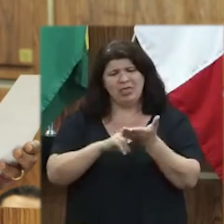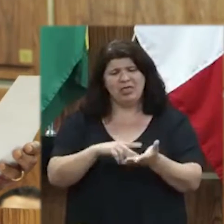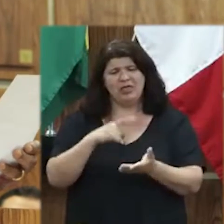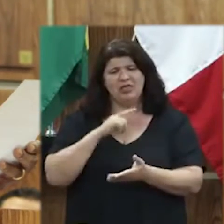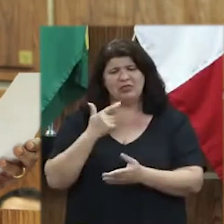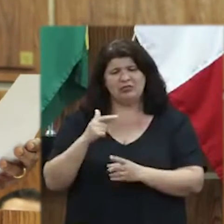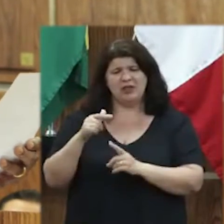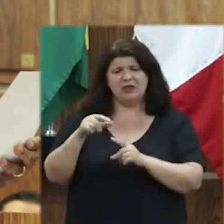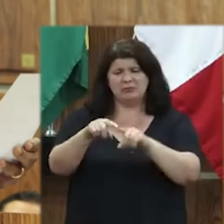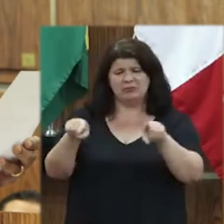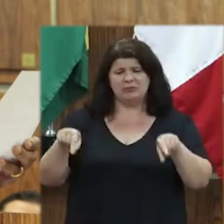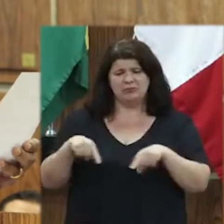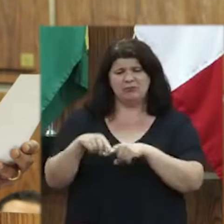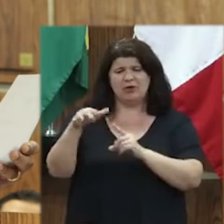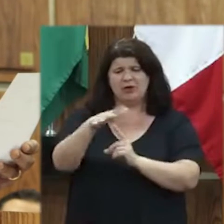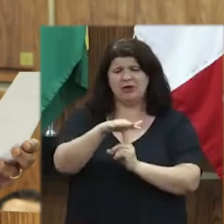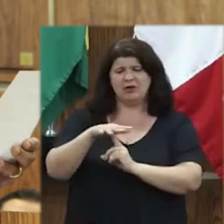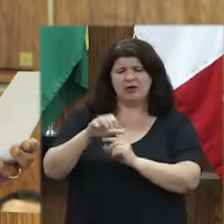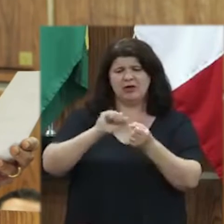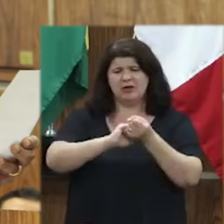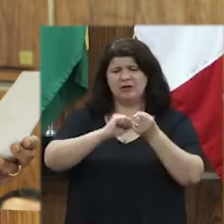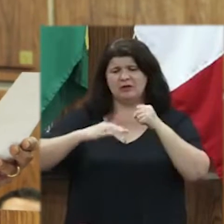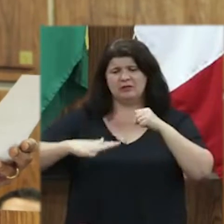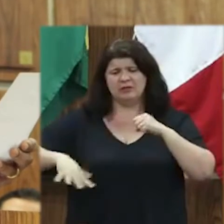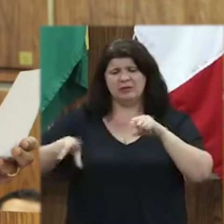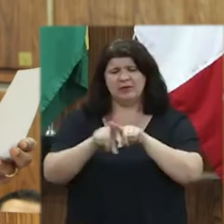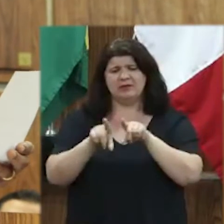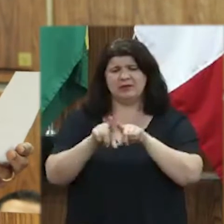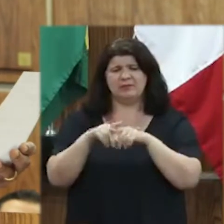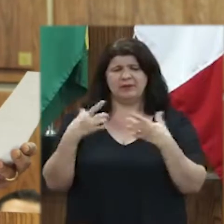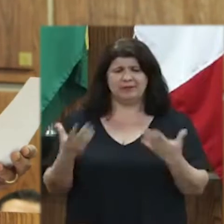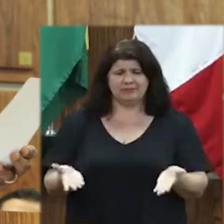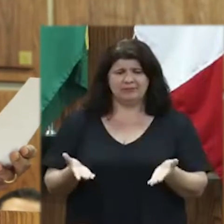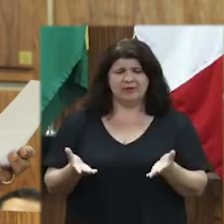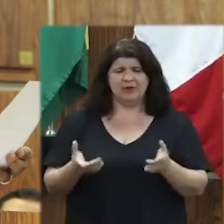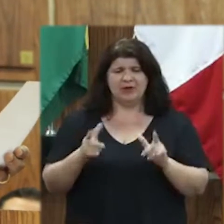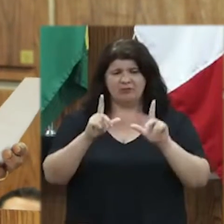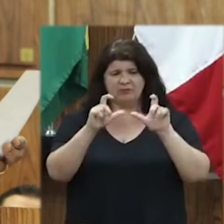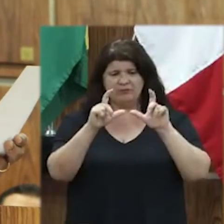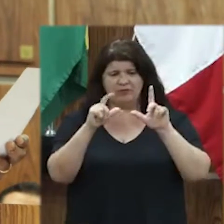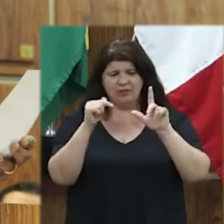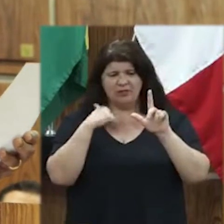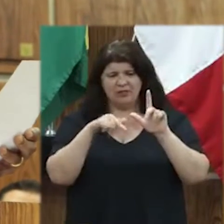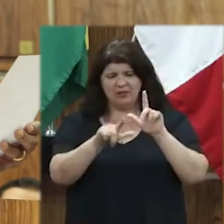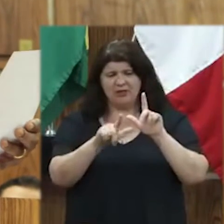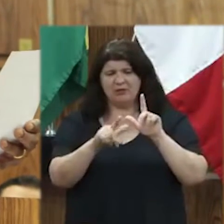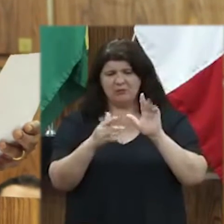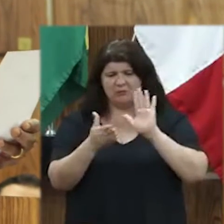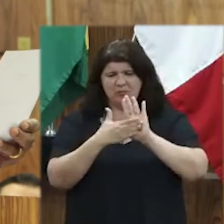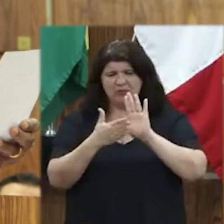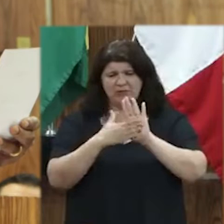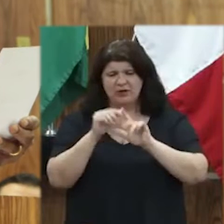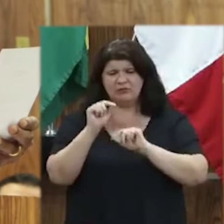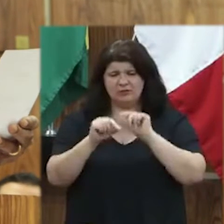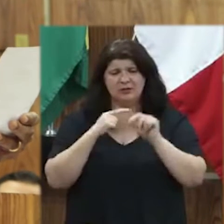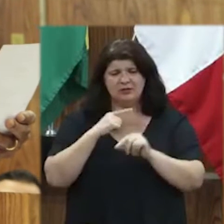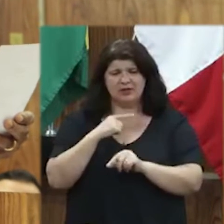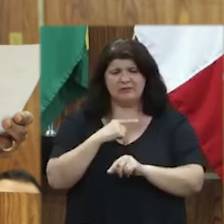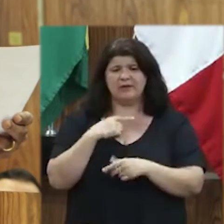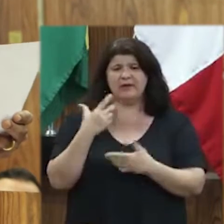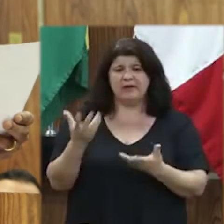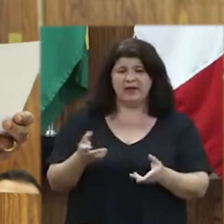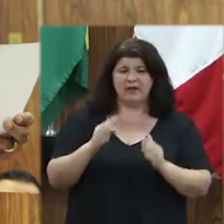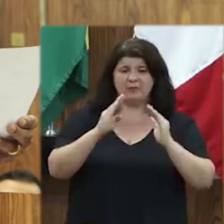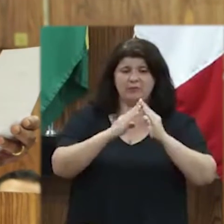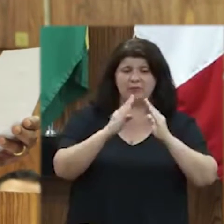e Samambaia, entregando inclusive fotos e capturas de tela provando o que foi alegado. Os moradores desses bairros precisam ir até a unidade